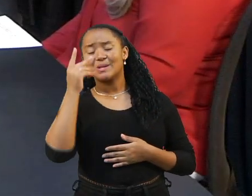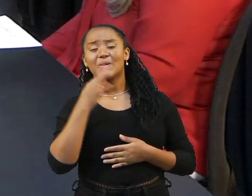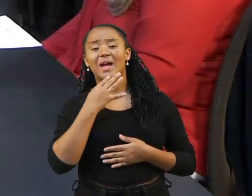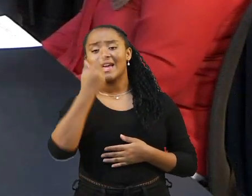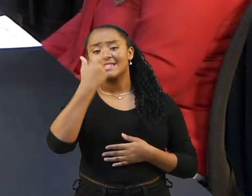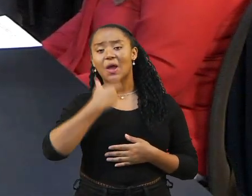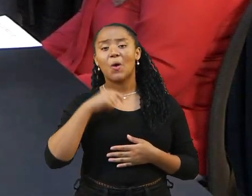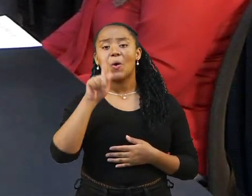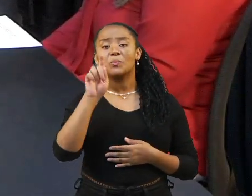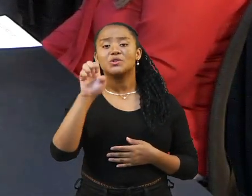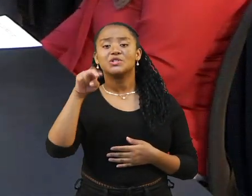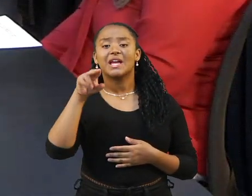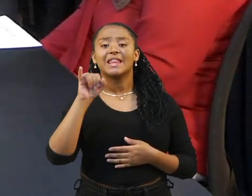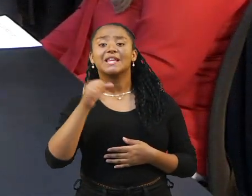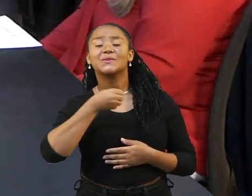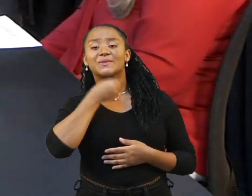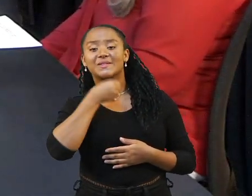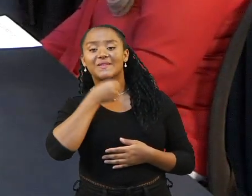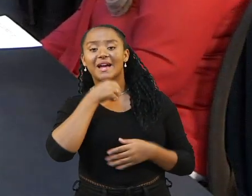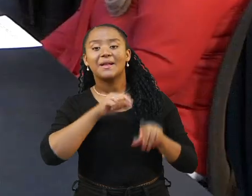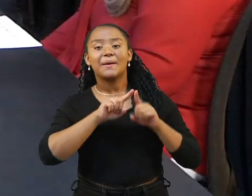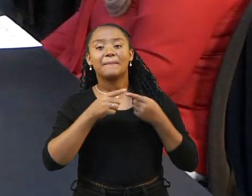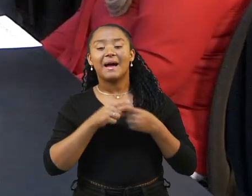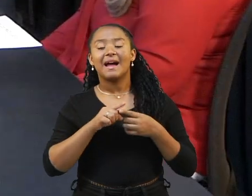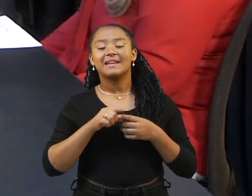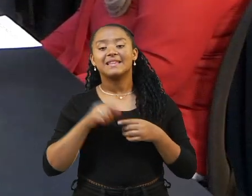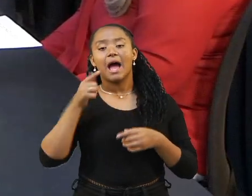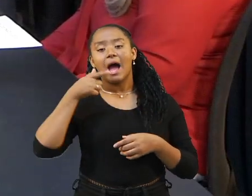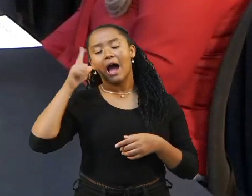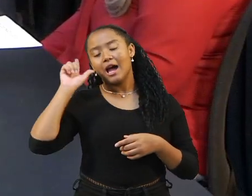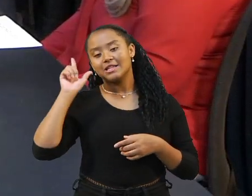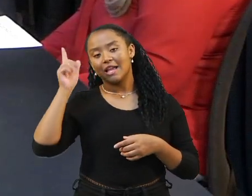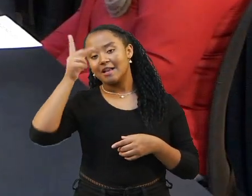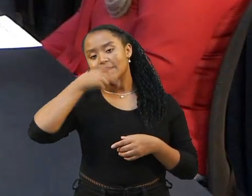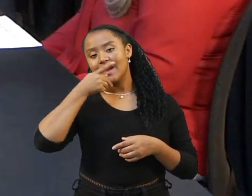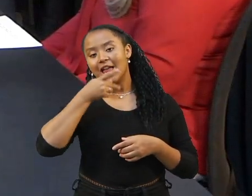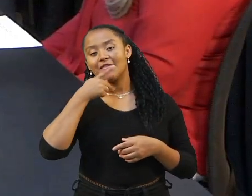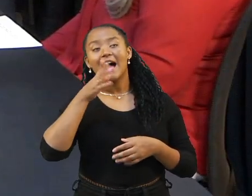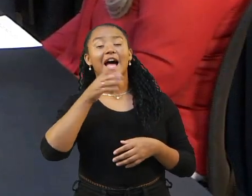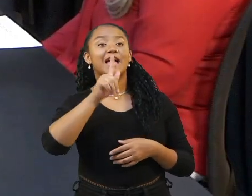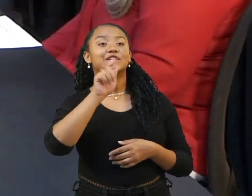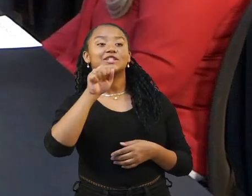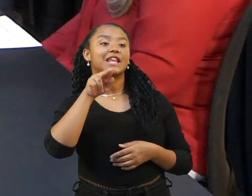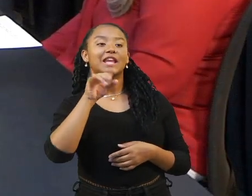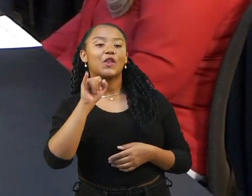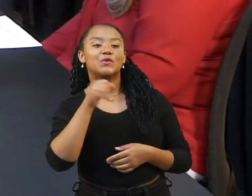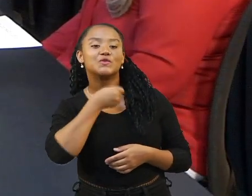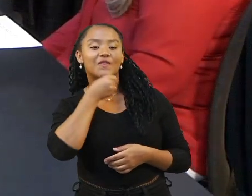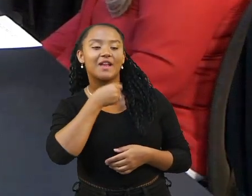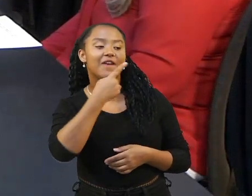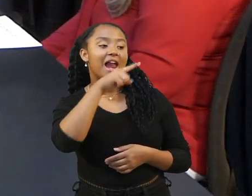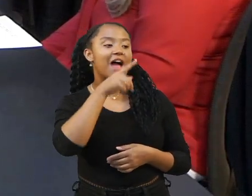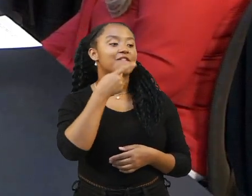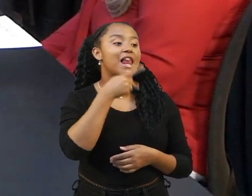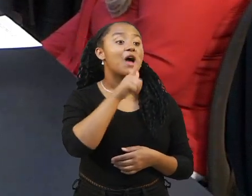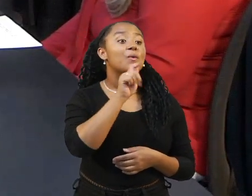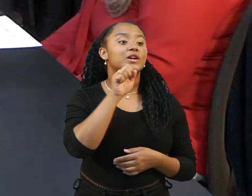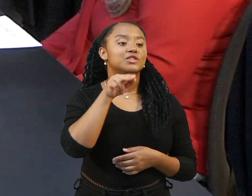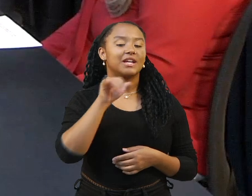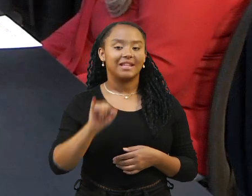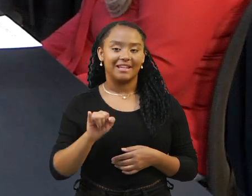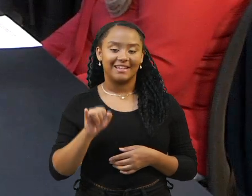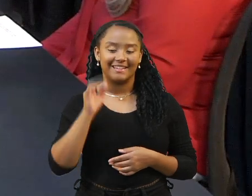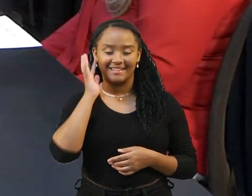velhos. Não, mas antes era lá, eles todos falavam, Geni dos velhos, vai falar com a Geni. Então, mas